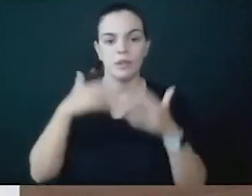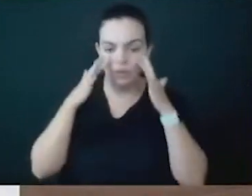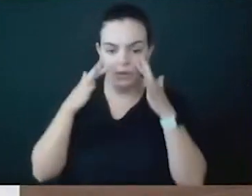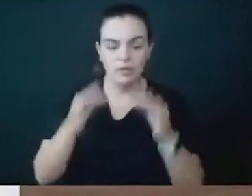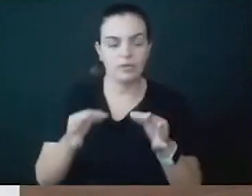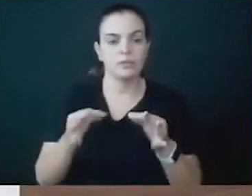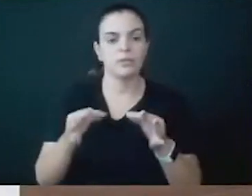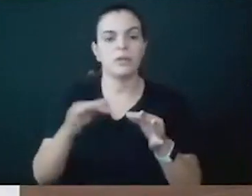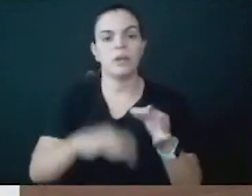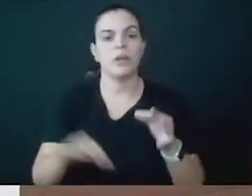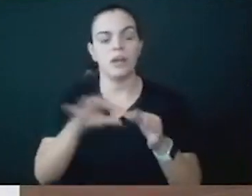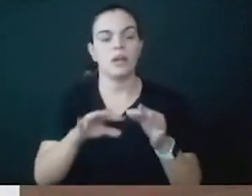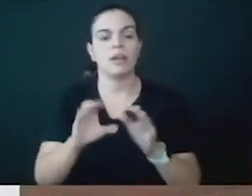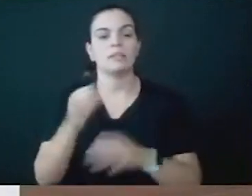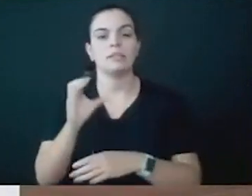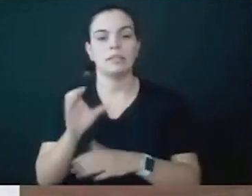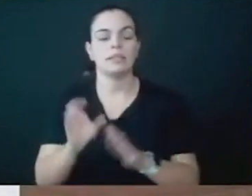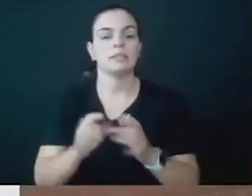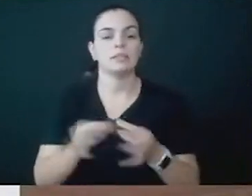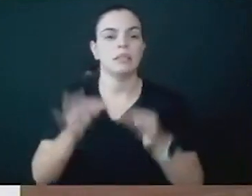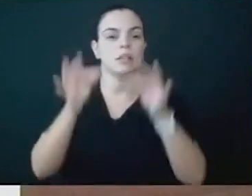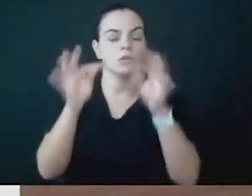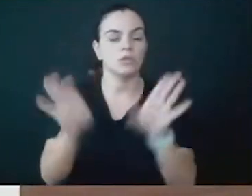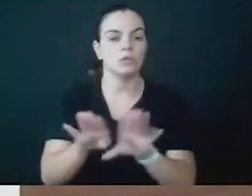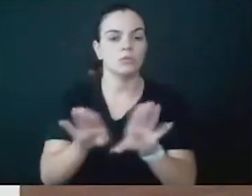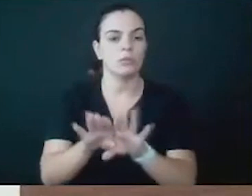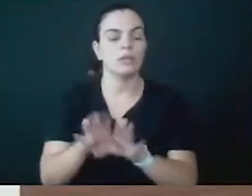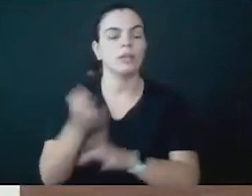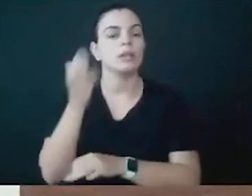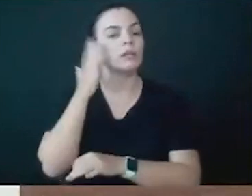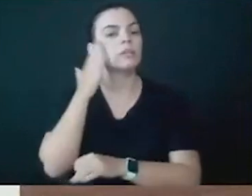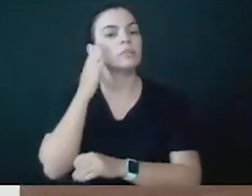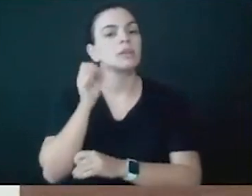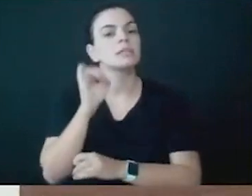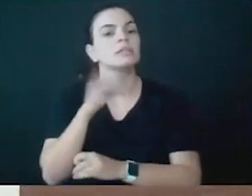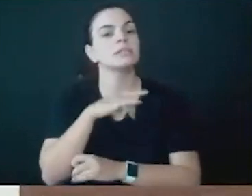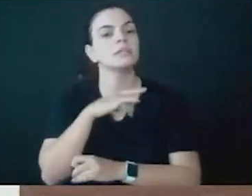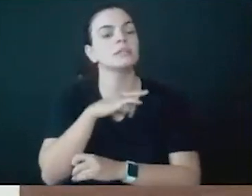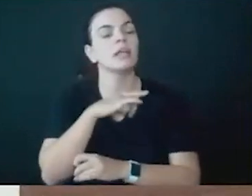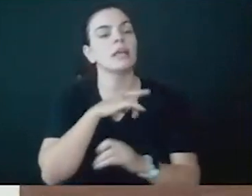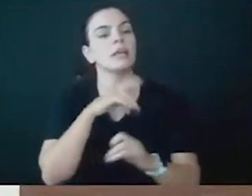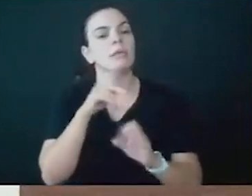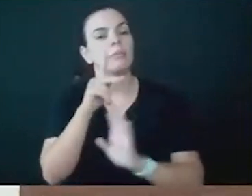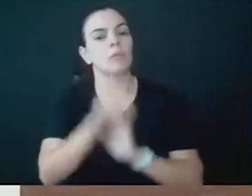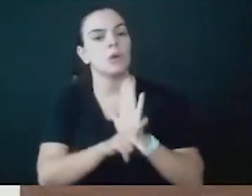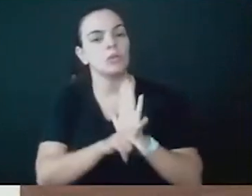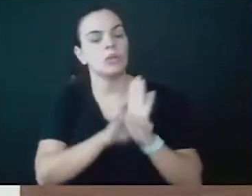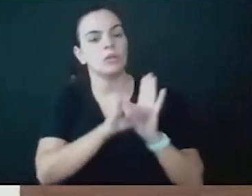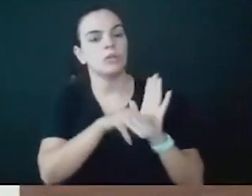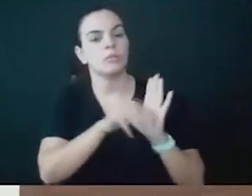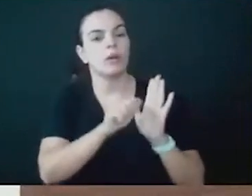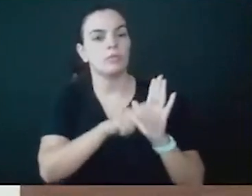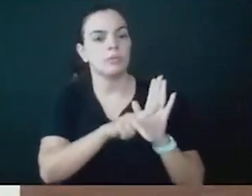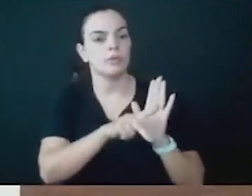houve algum reencaminhamento de projetos do IMAP voltados para